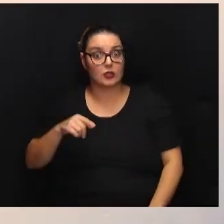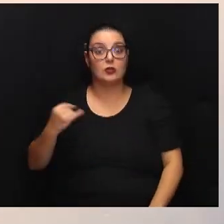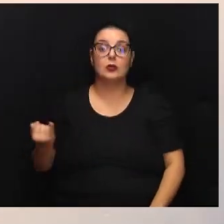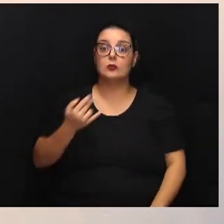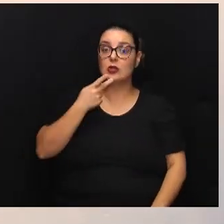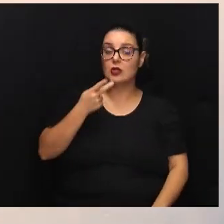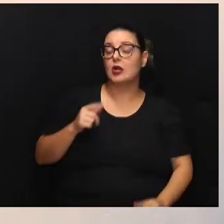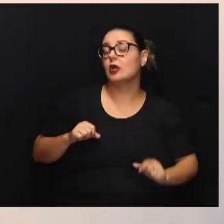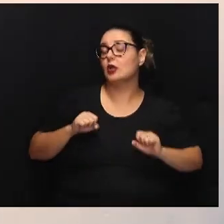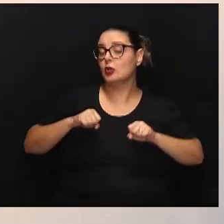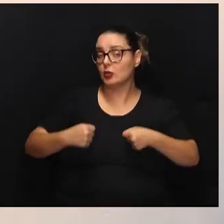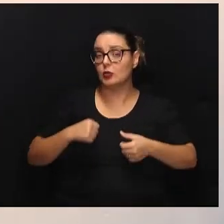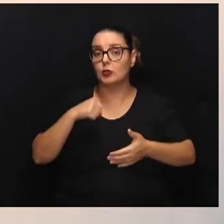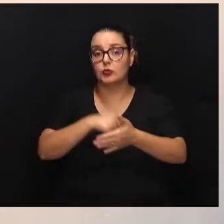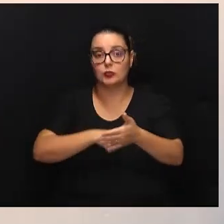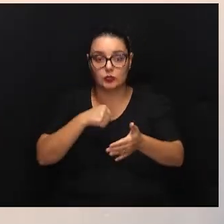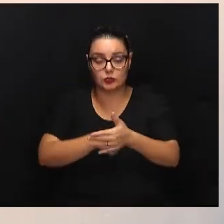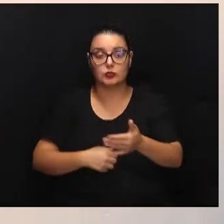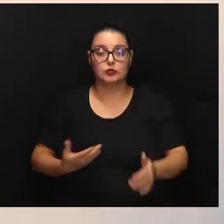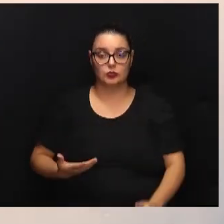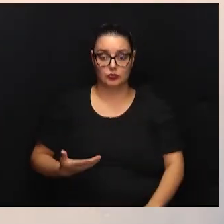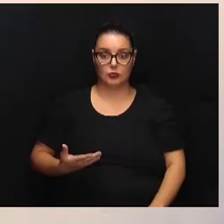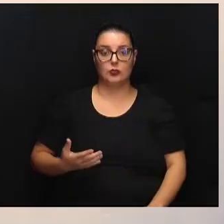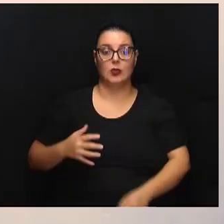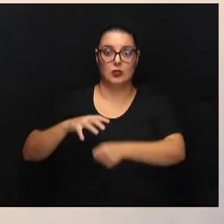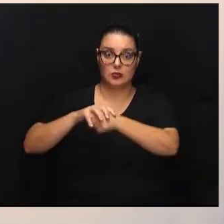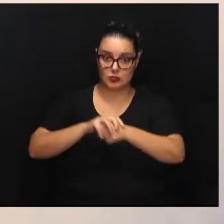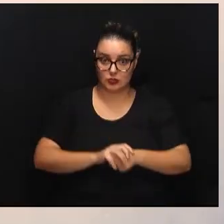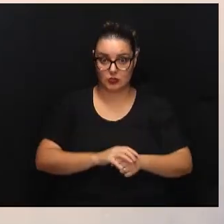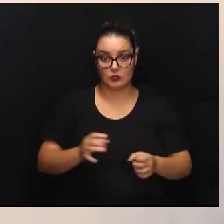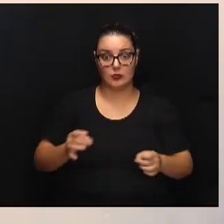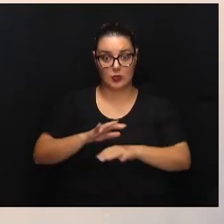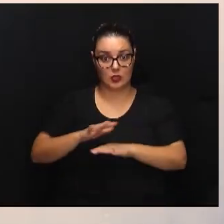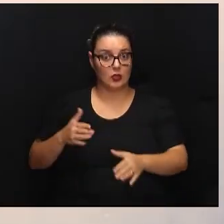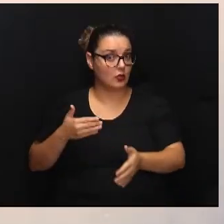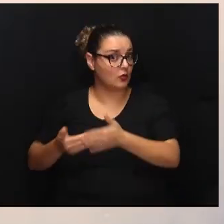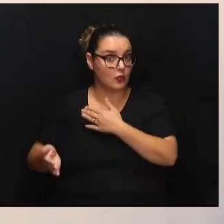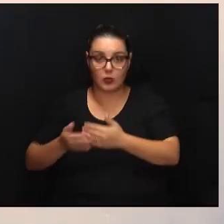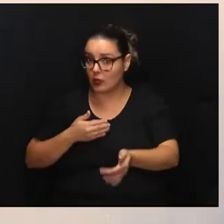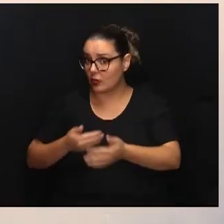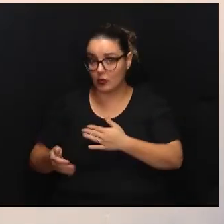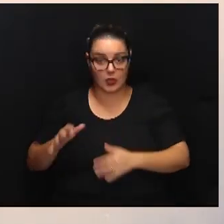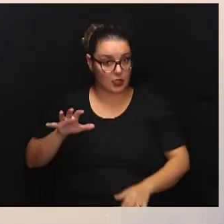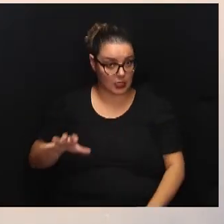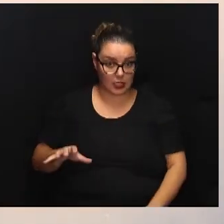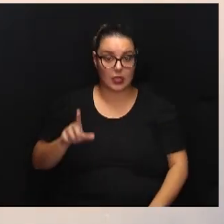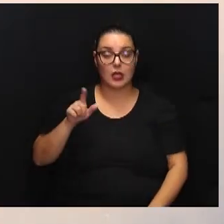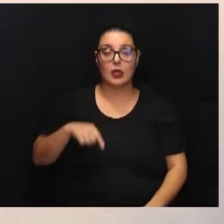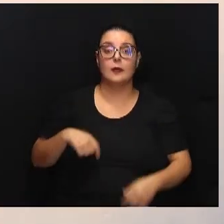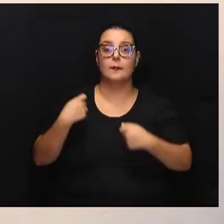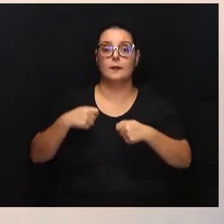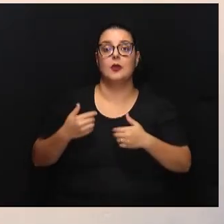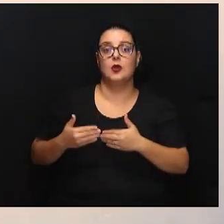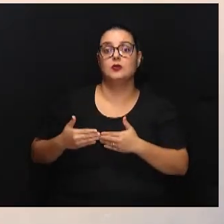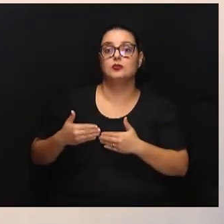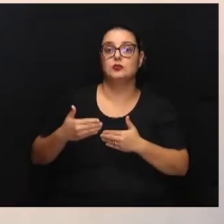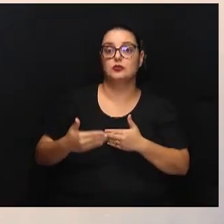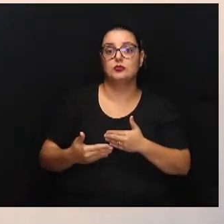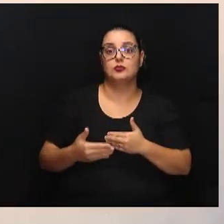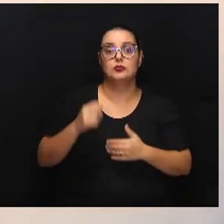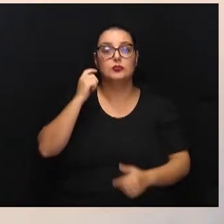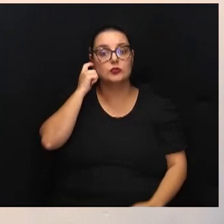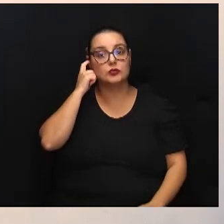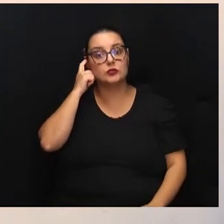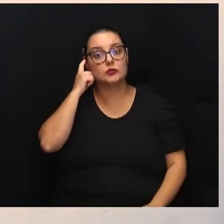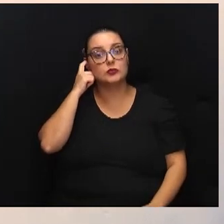às opressões, sejam elas quais sejam, são necessárias a partir de uma palavrinha que está em alta, né, a intersecção, ou